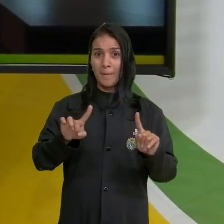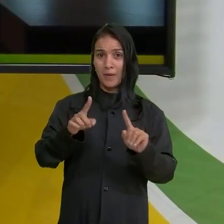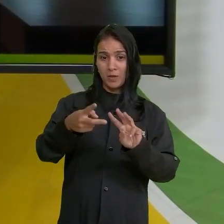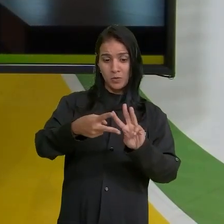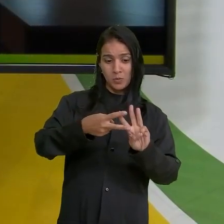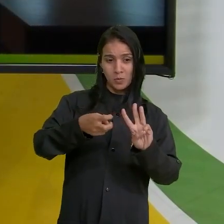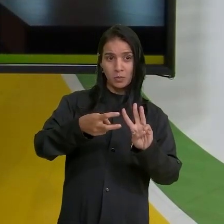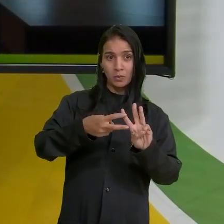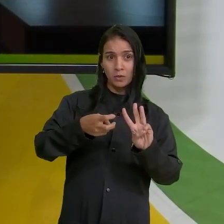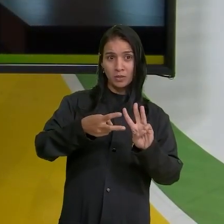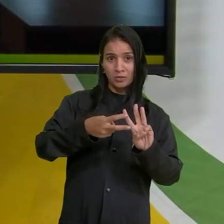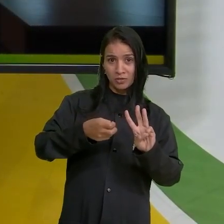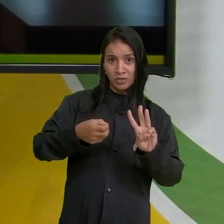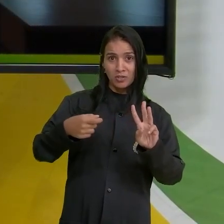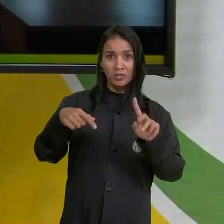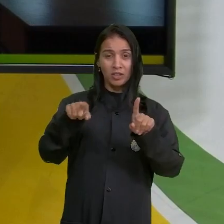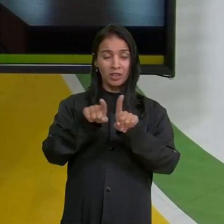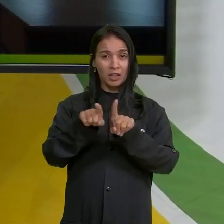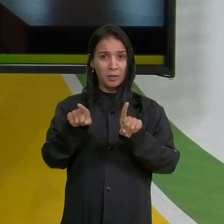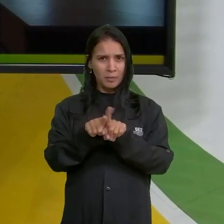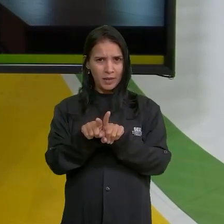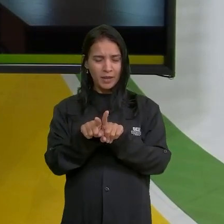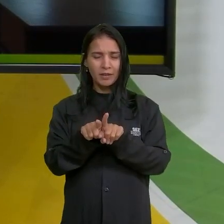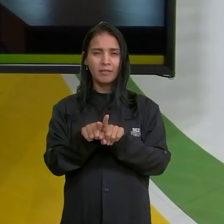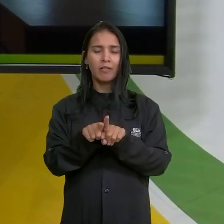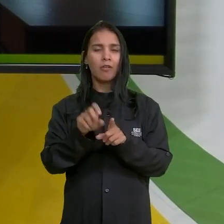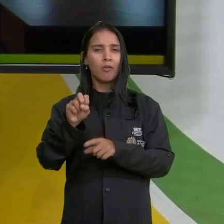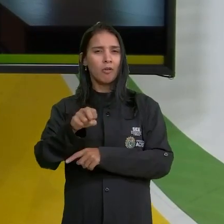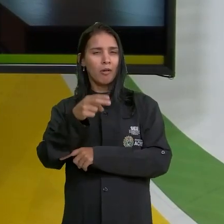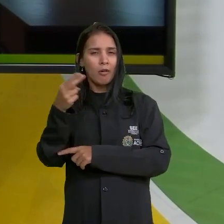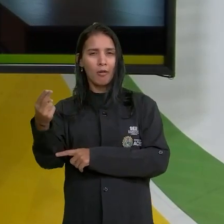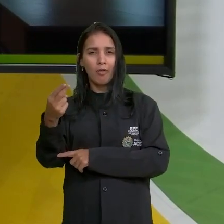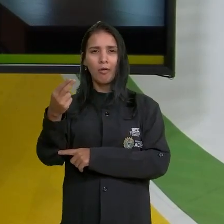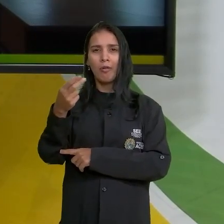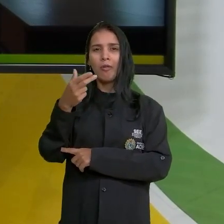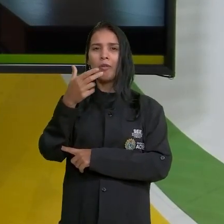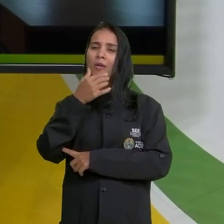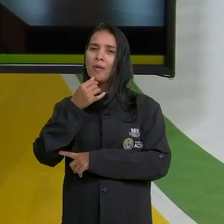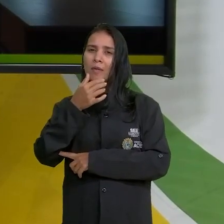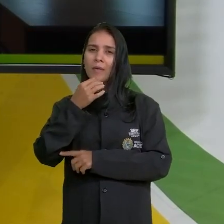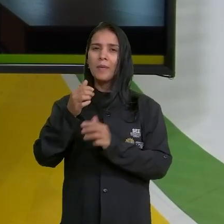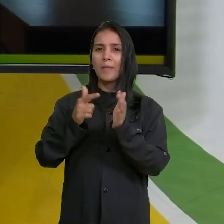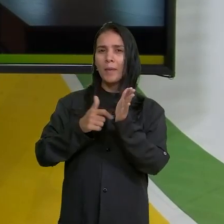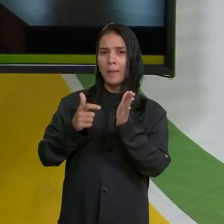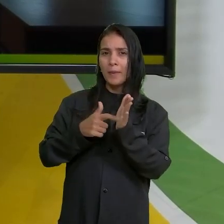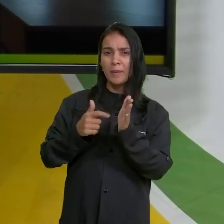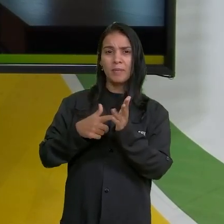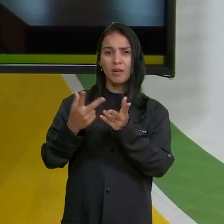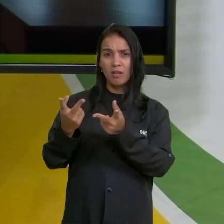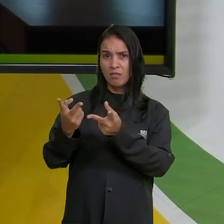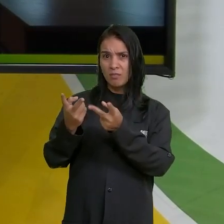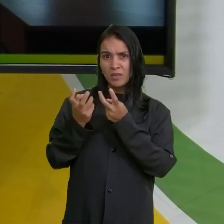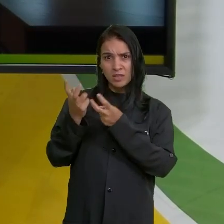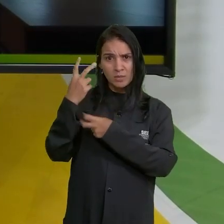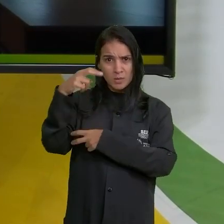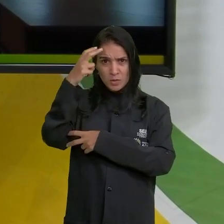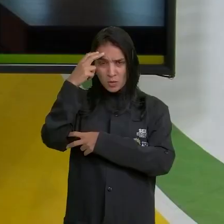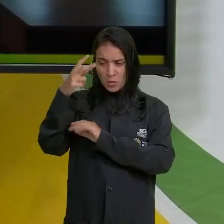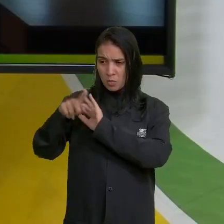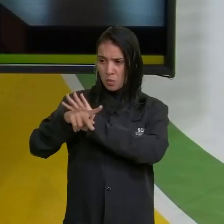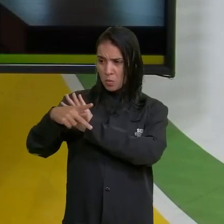nem os outros, né, no caso os portugueses, eles, digamos assim, perceberam a cultura de cada